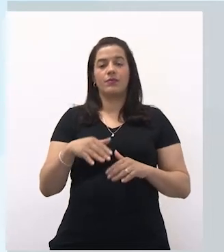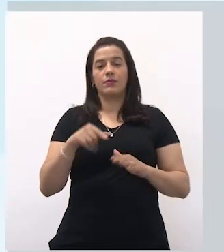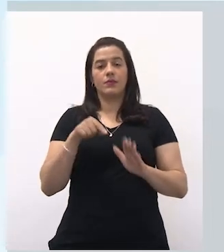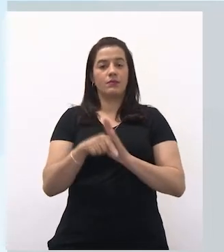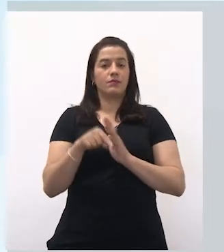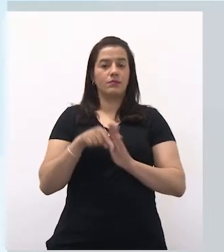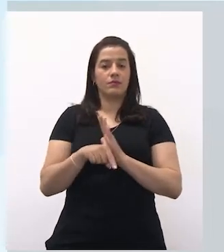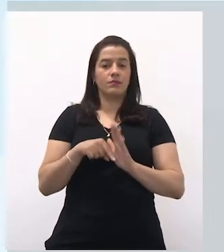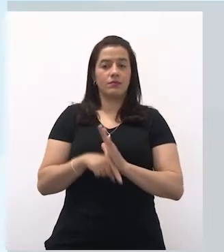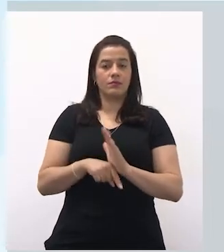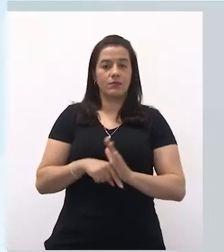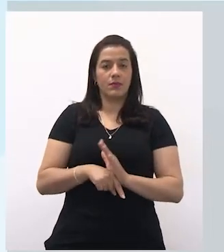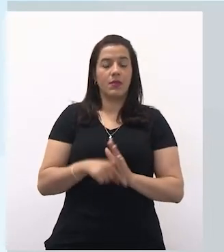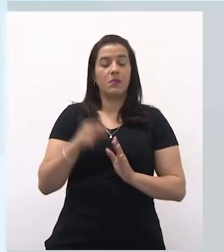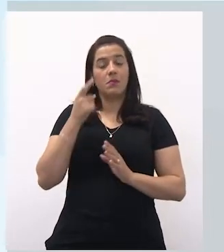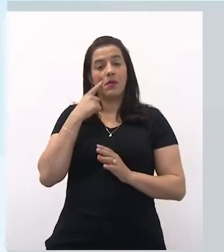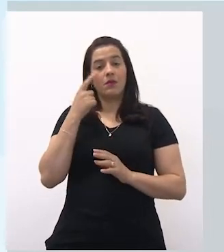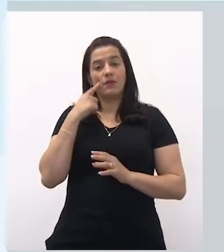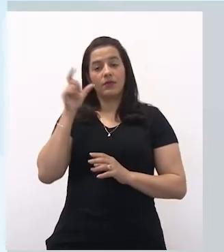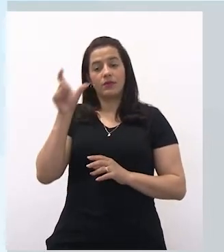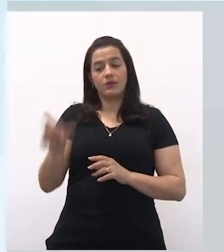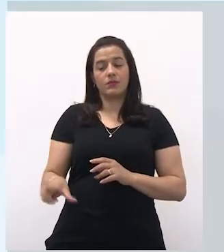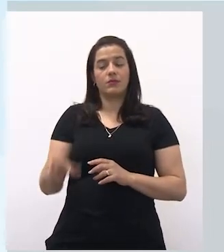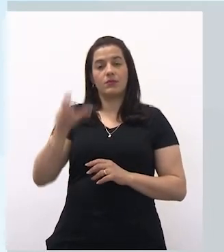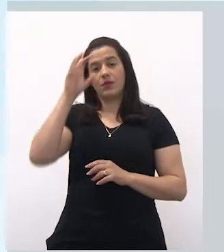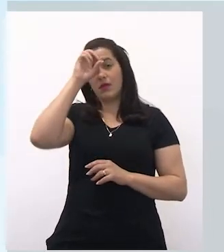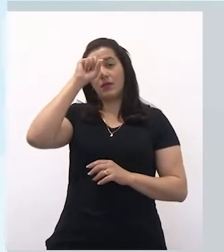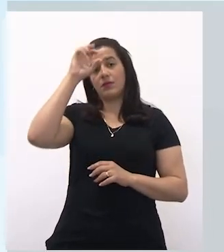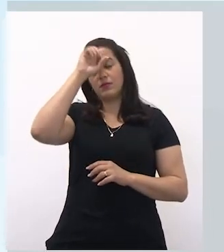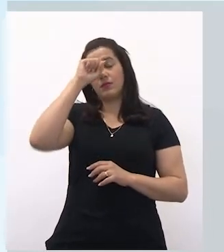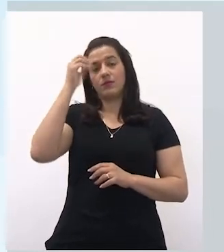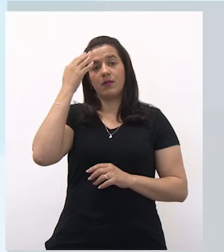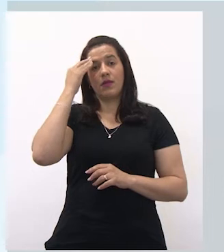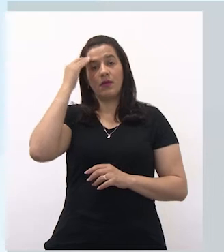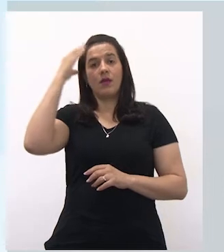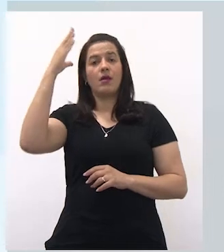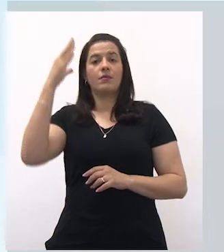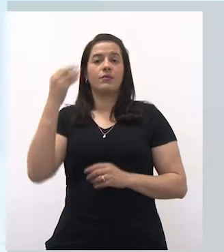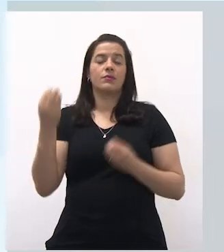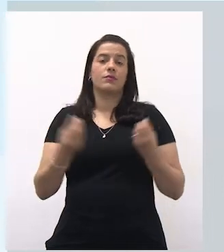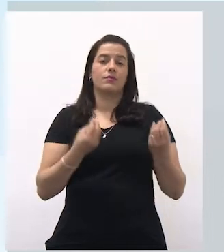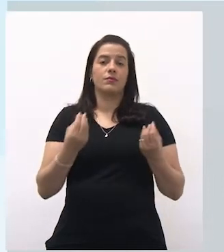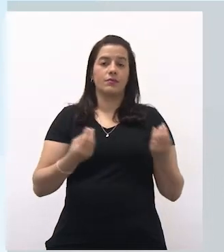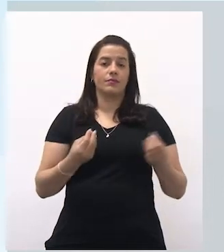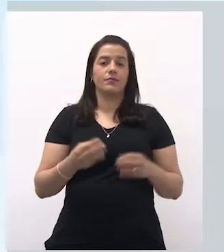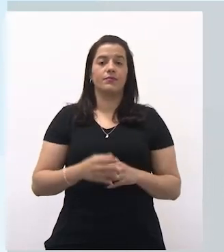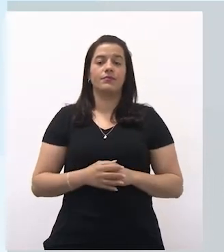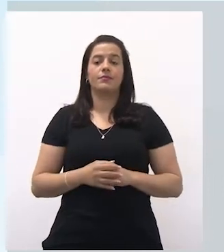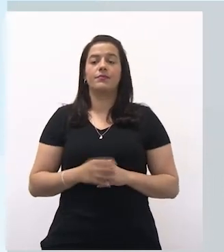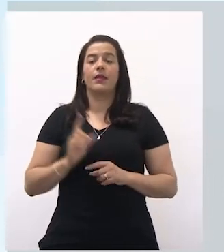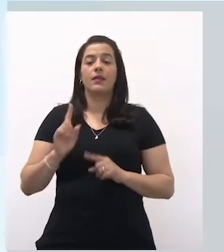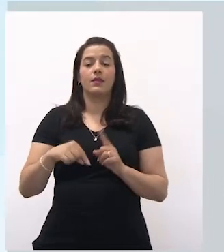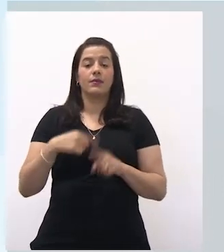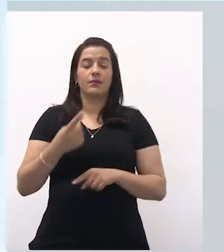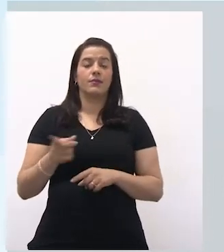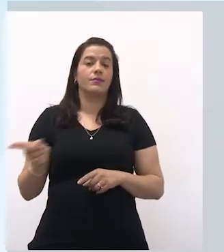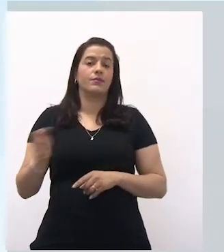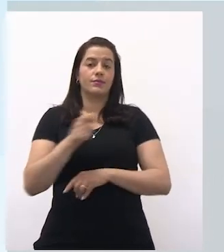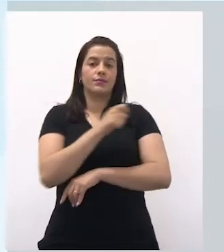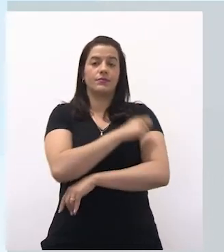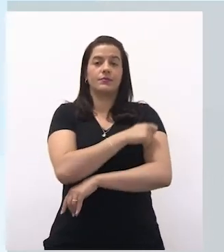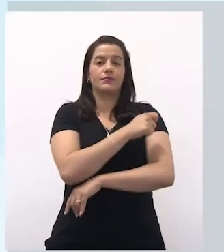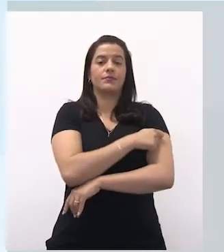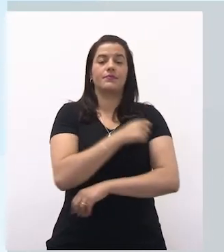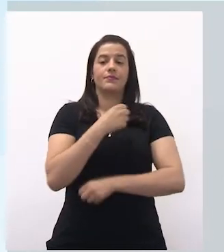medir o nível de conhecimento do estudante. Depois, os seus seguidores, os seus alunos, né, lá